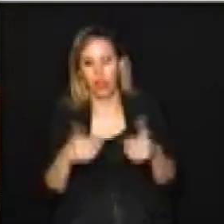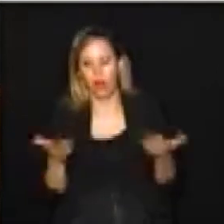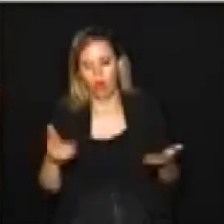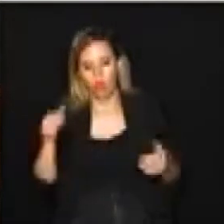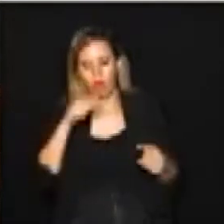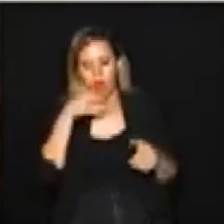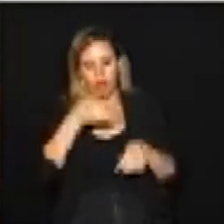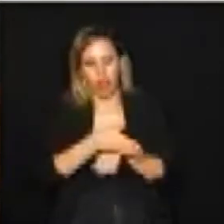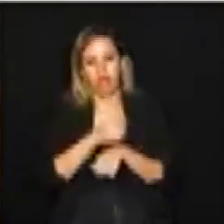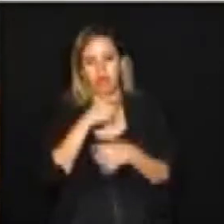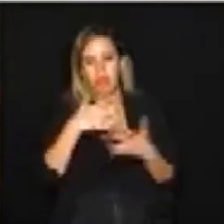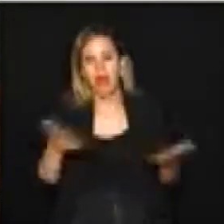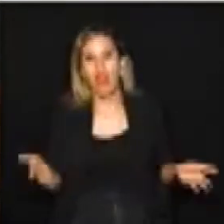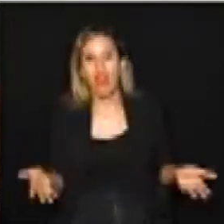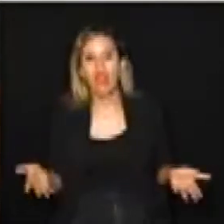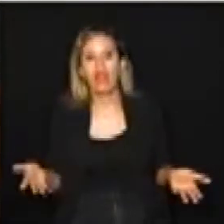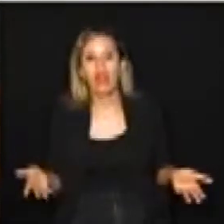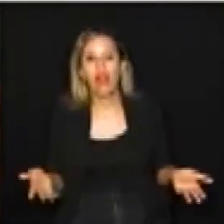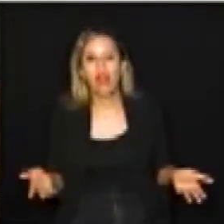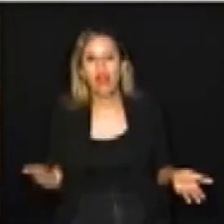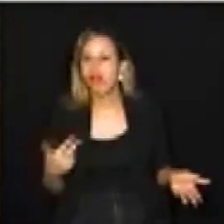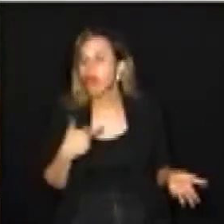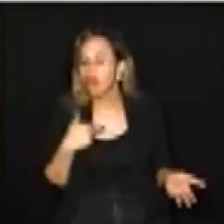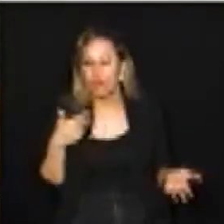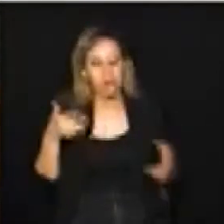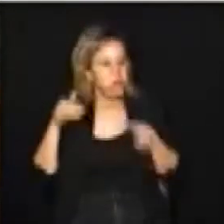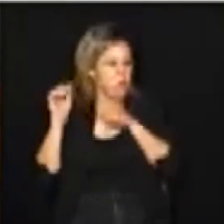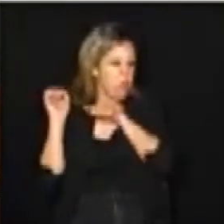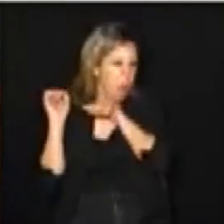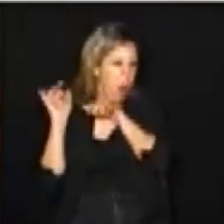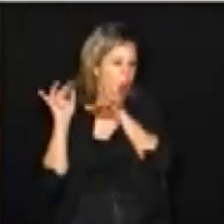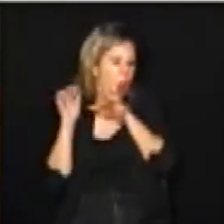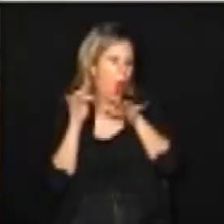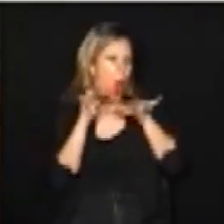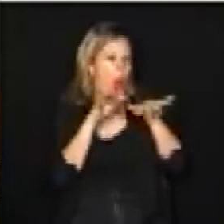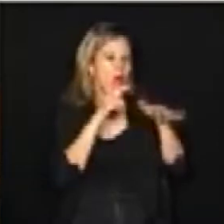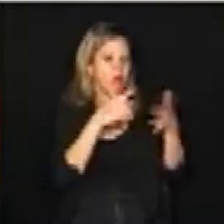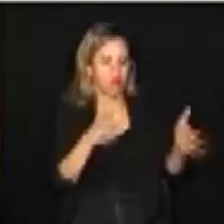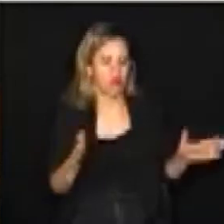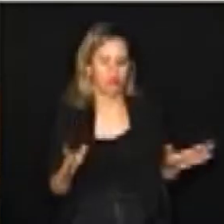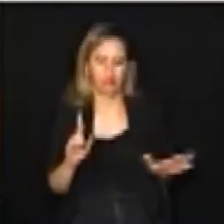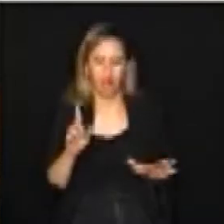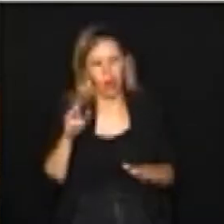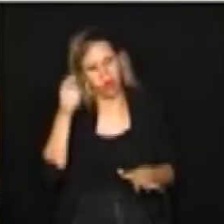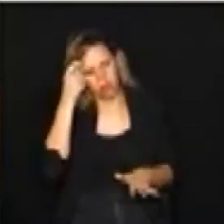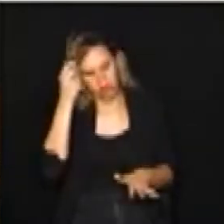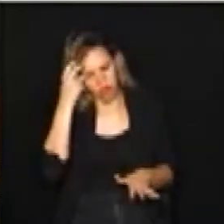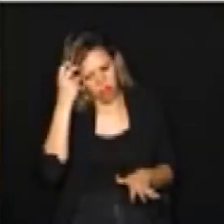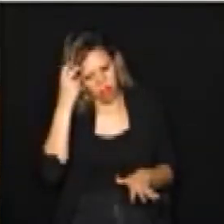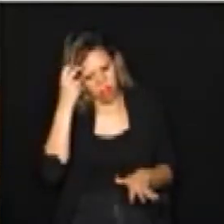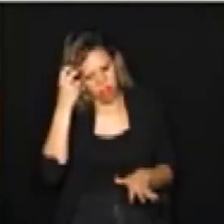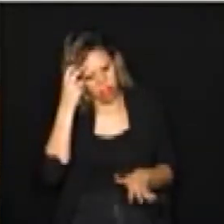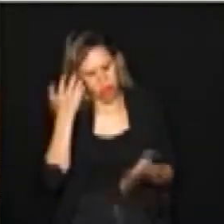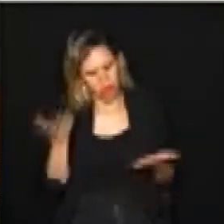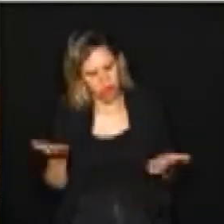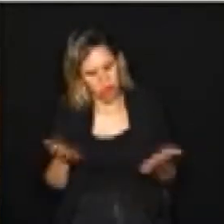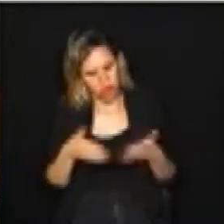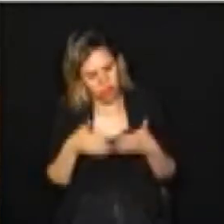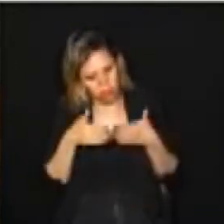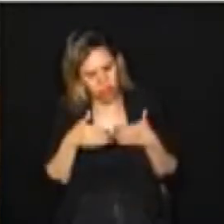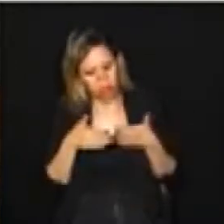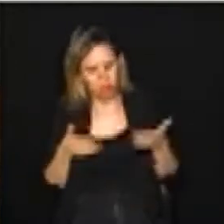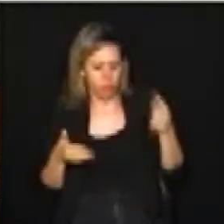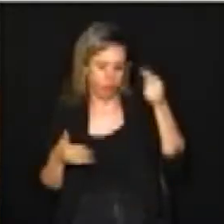praia. Então, pondere, né? Todo mundo tem a liberdade, o discernimento, mas você vai